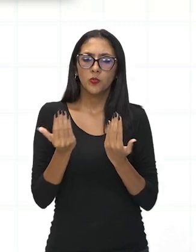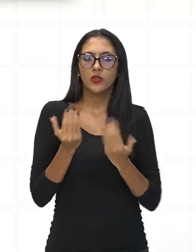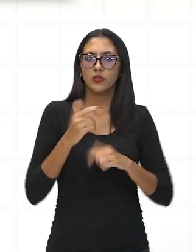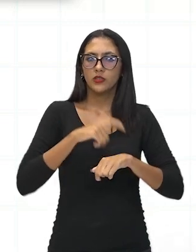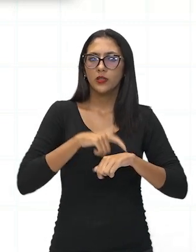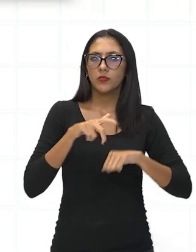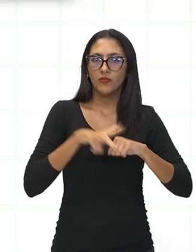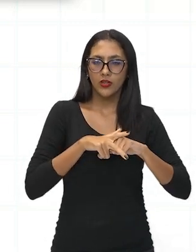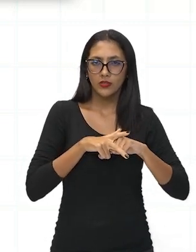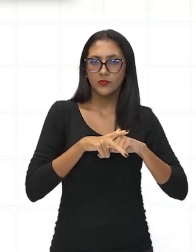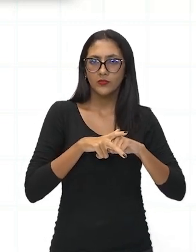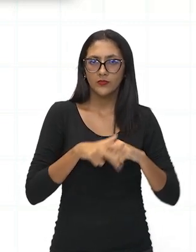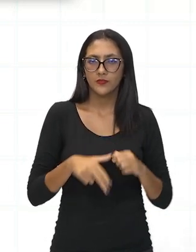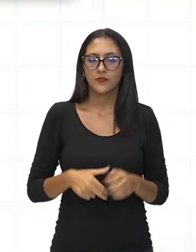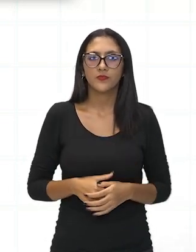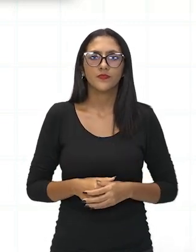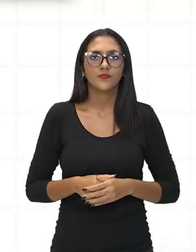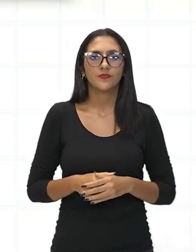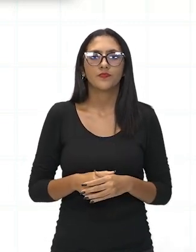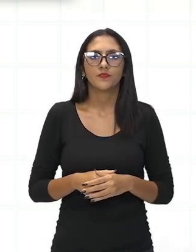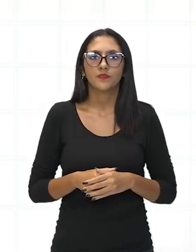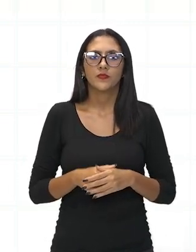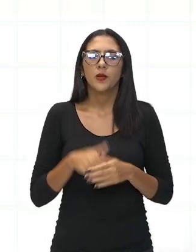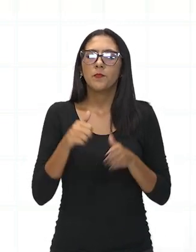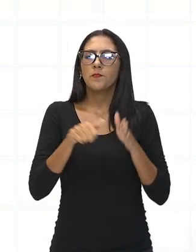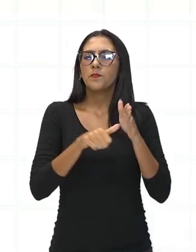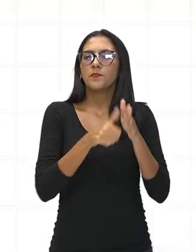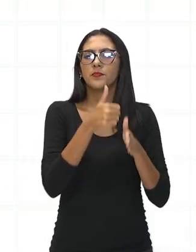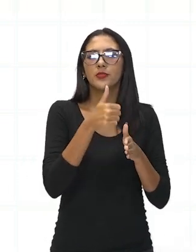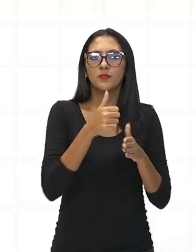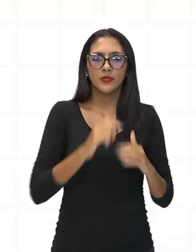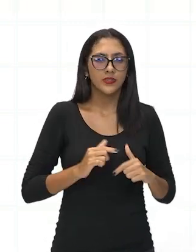diferentes, certo? Na primeira, vamos